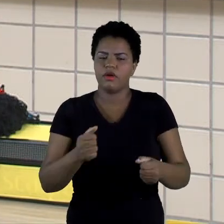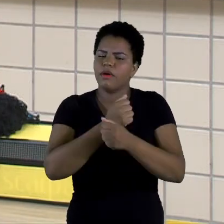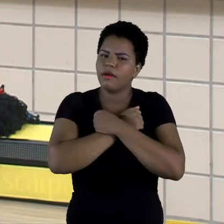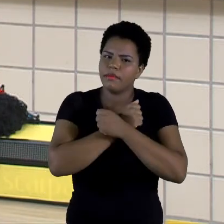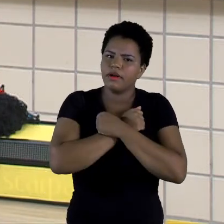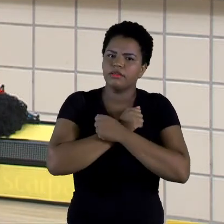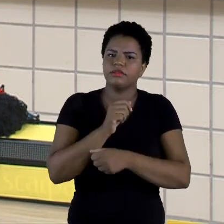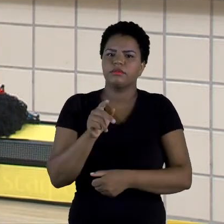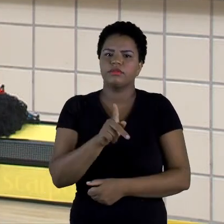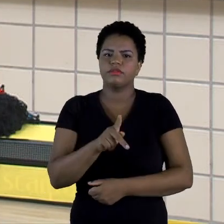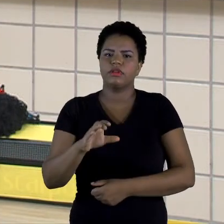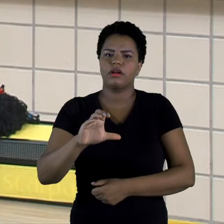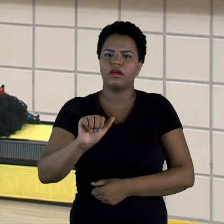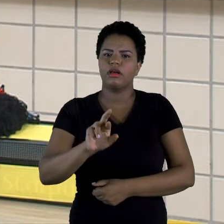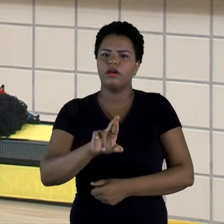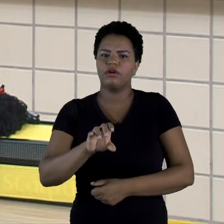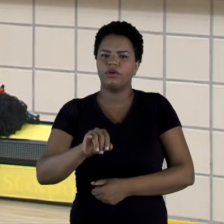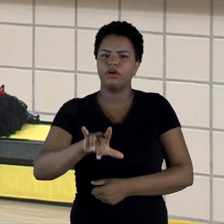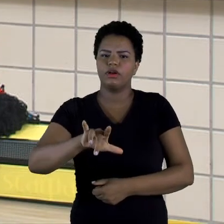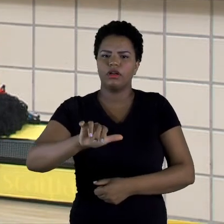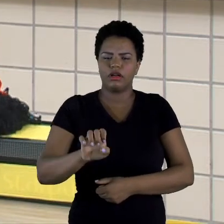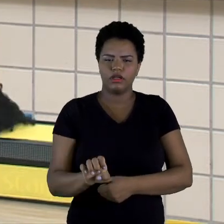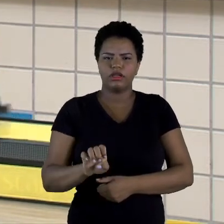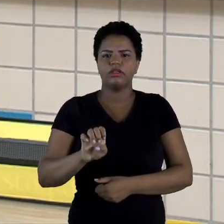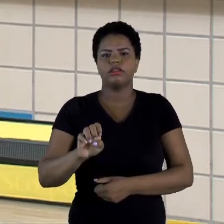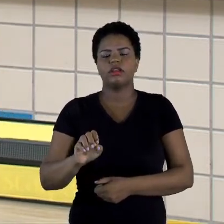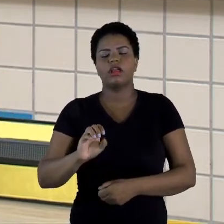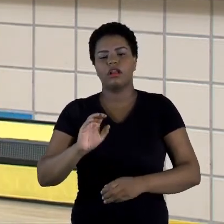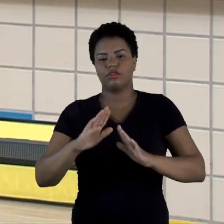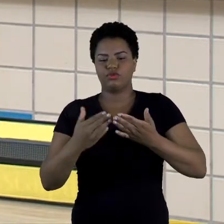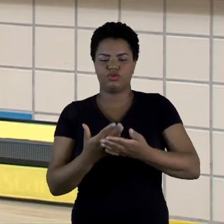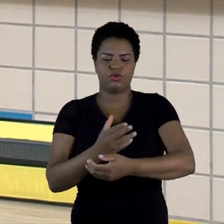Benário. Ela me deu uma forcinha, né, Carol? Obrigada, minha amiga,